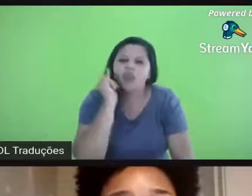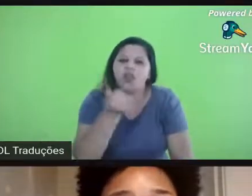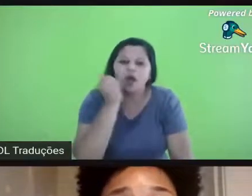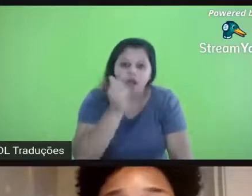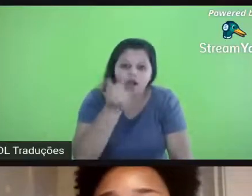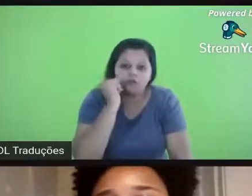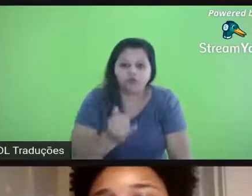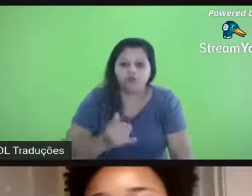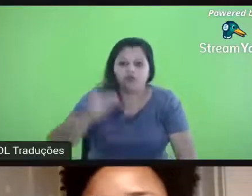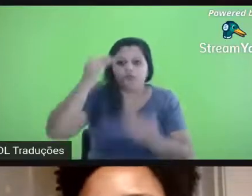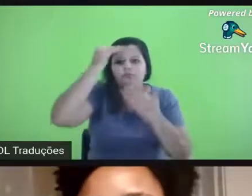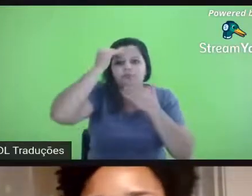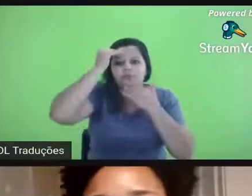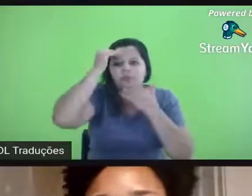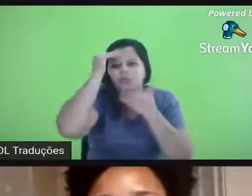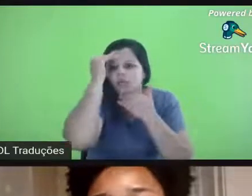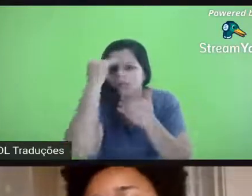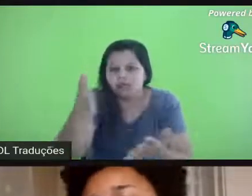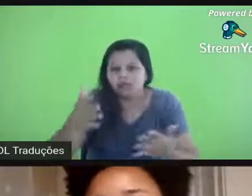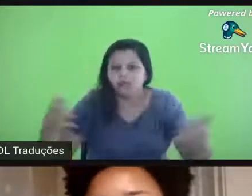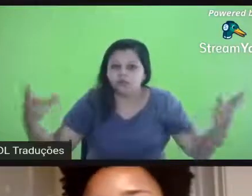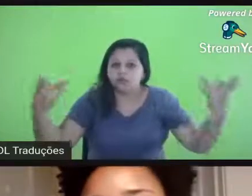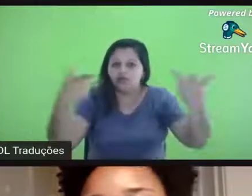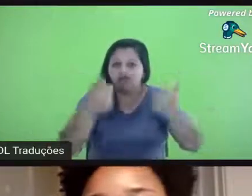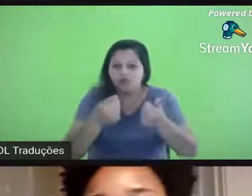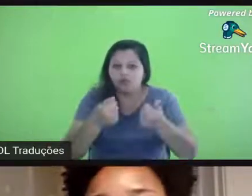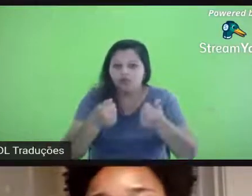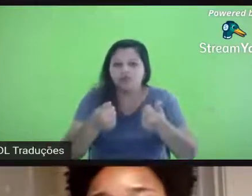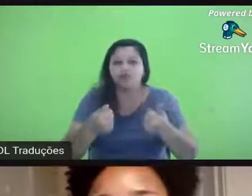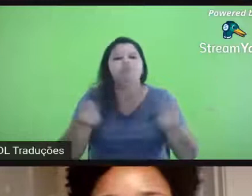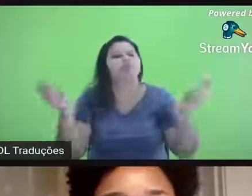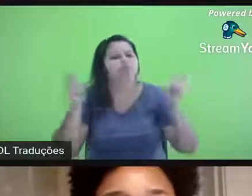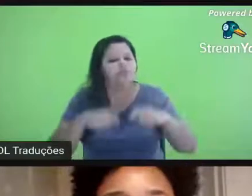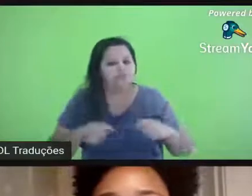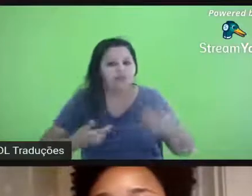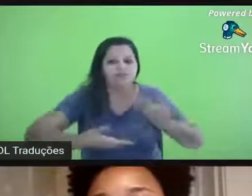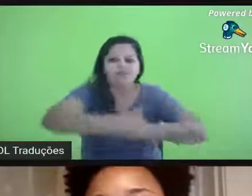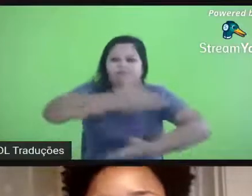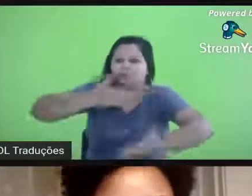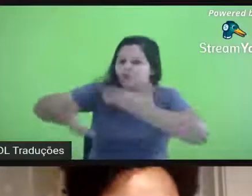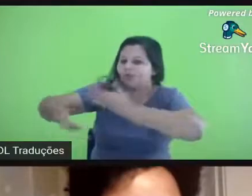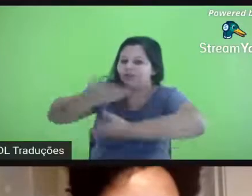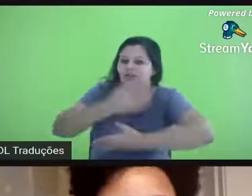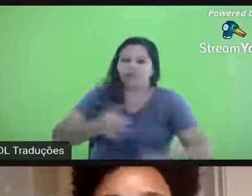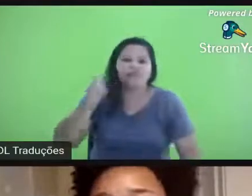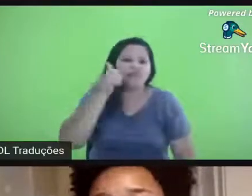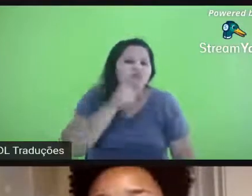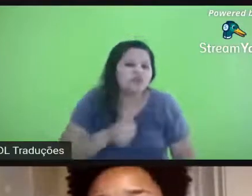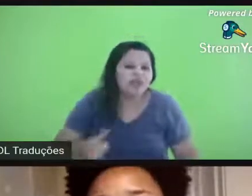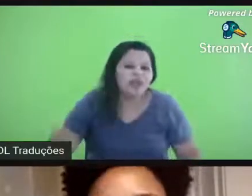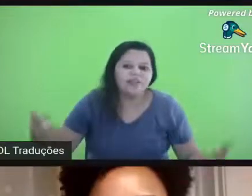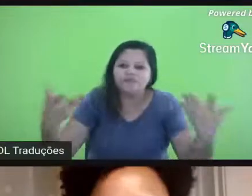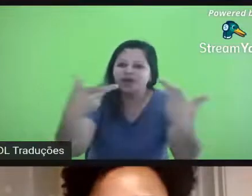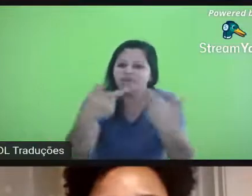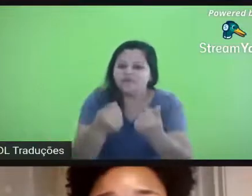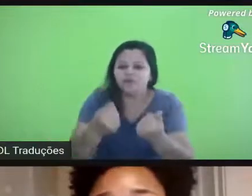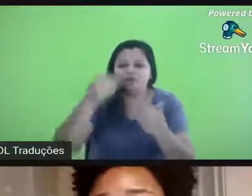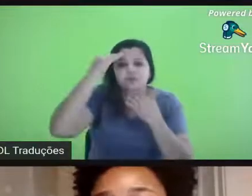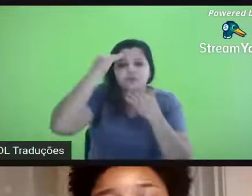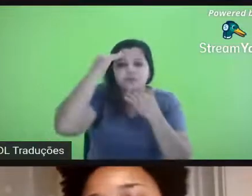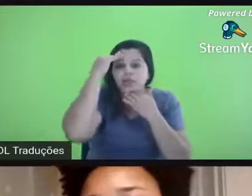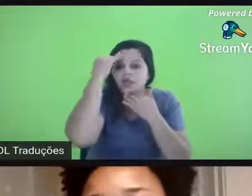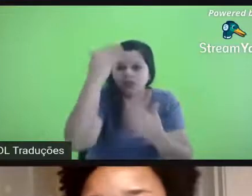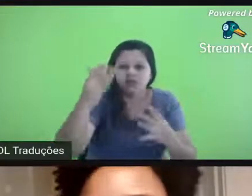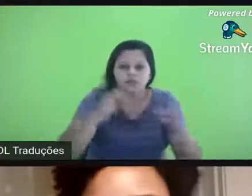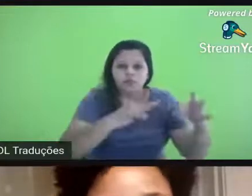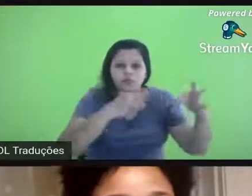agradeço imensamente poder ter dividido essa mesa com essas mulheres maravilhosas, agradeço